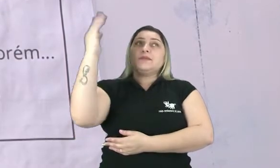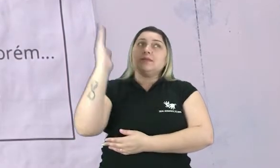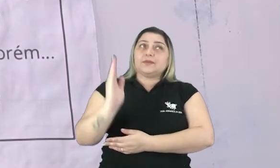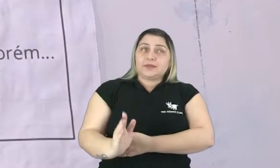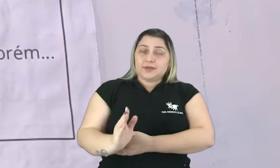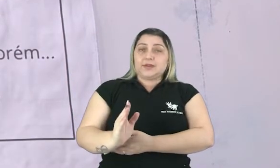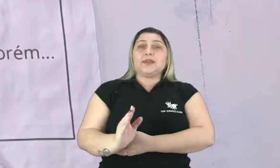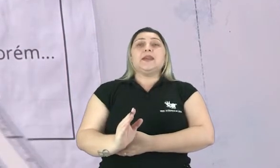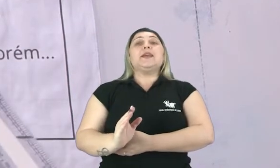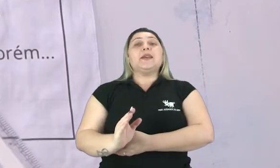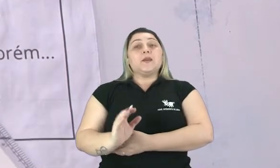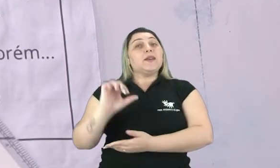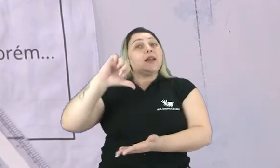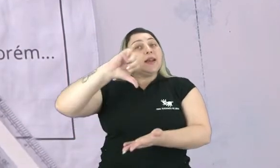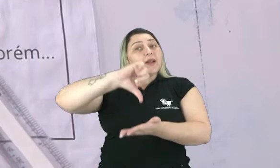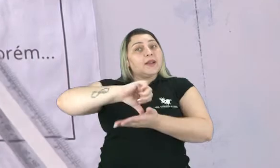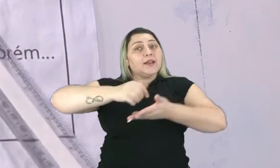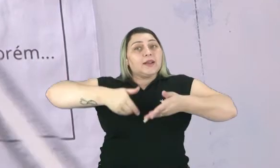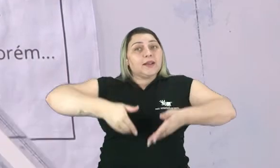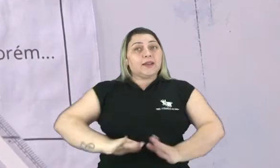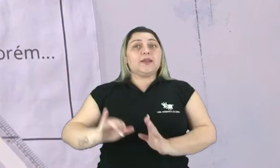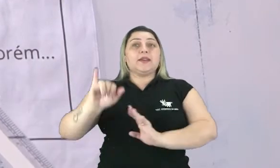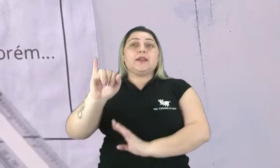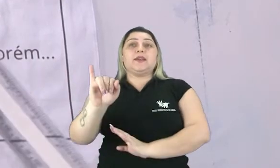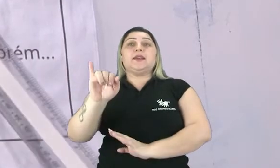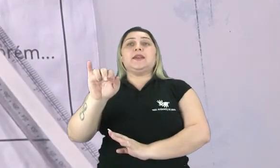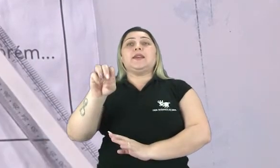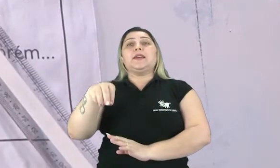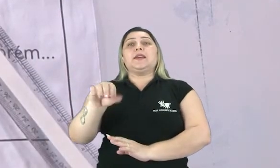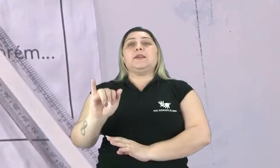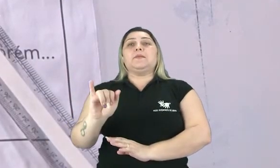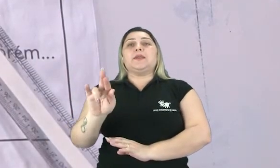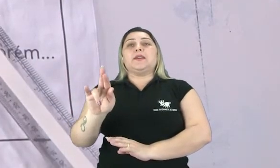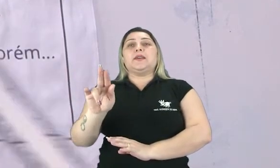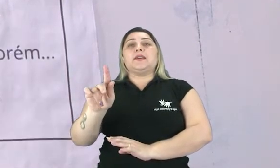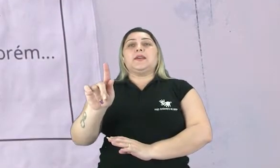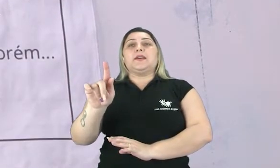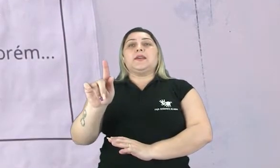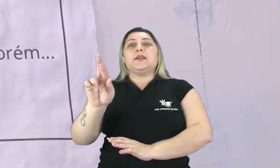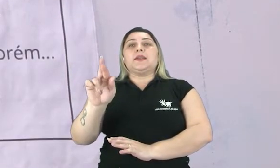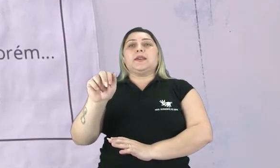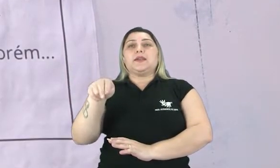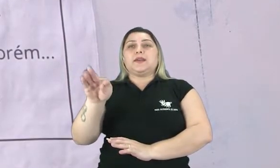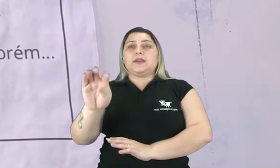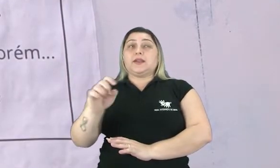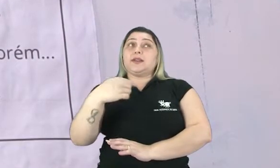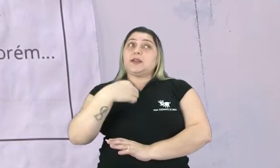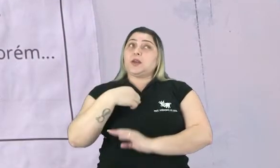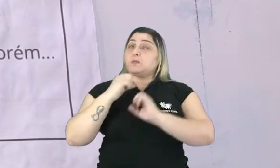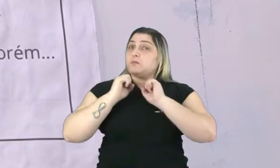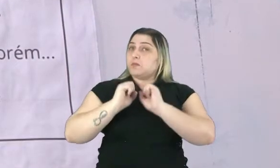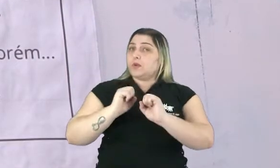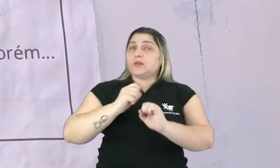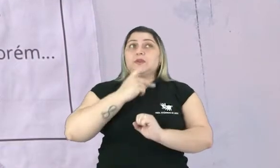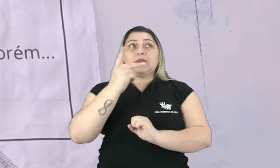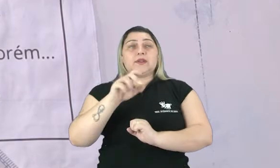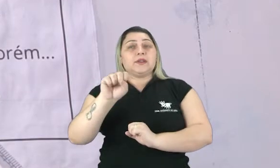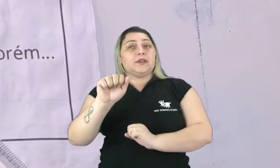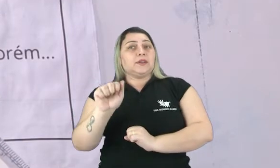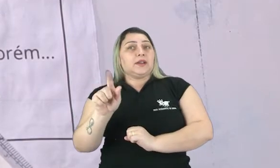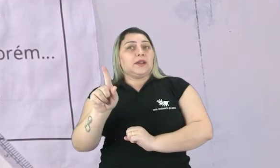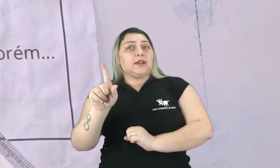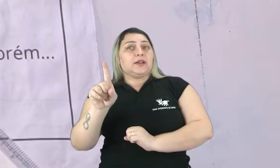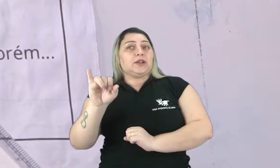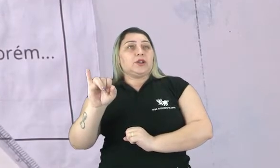ele é iraquiano, né? Ele é chamado de imigrante. Então, eu posso afirmar que Sadi é